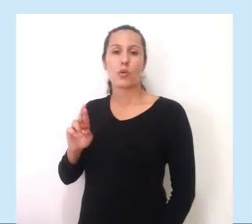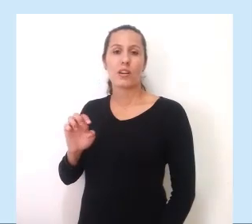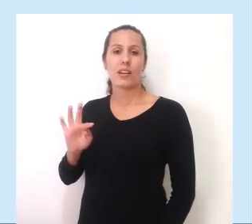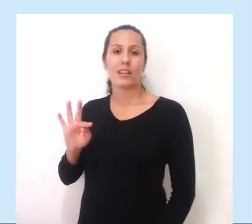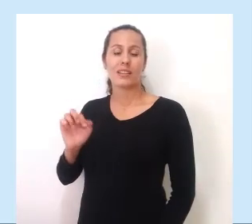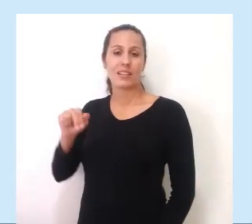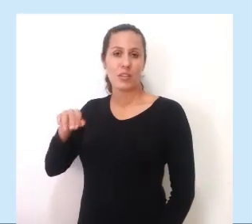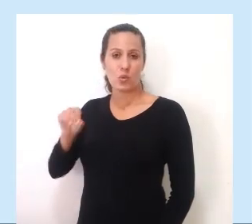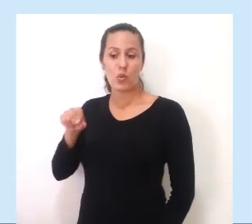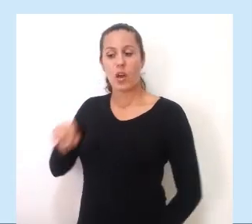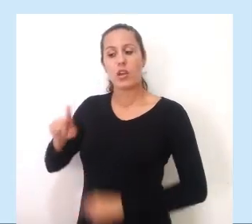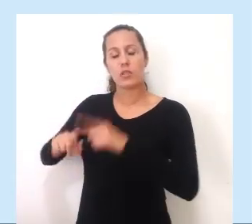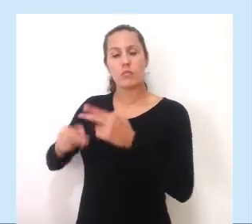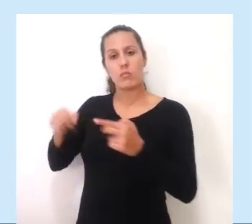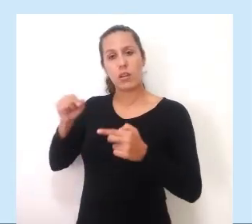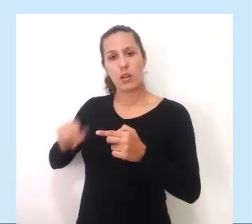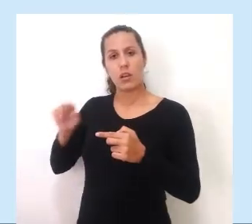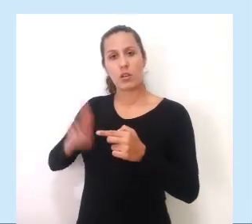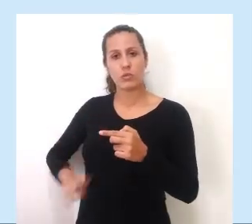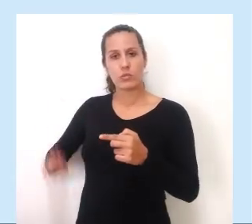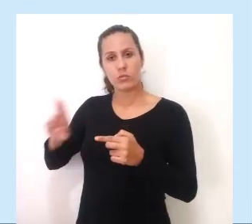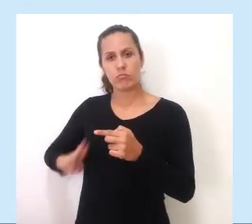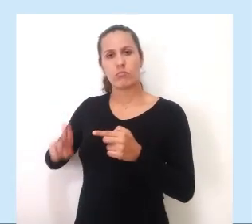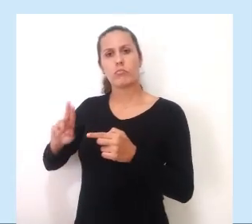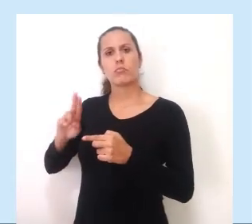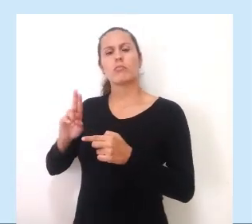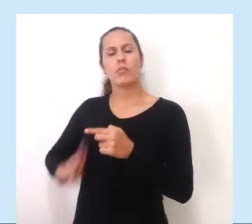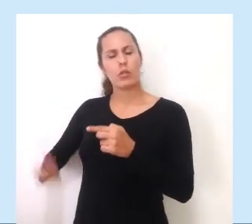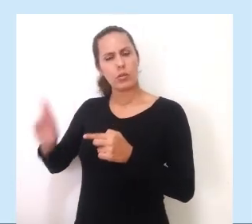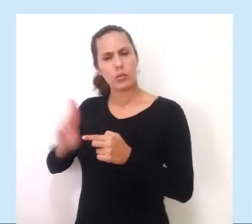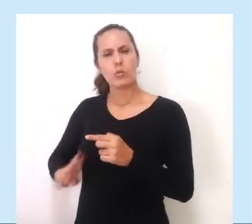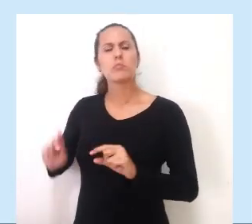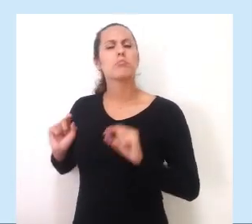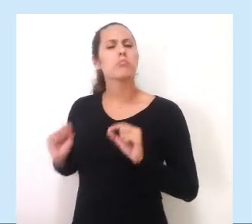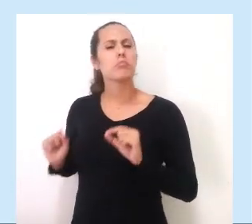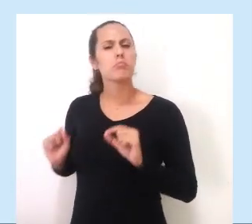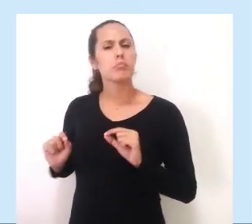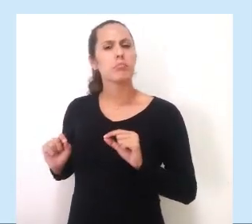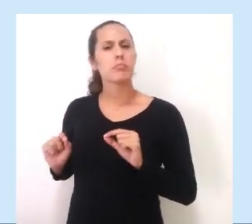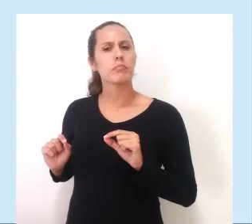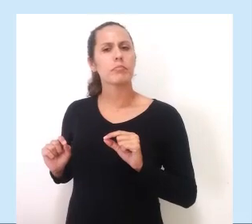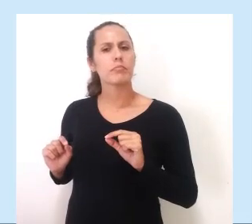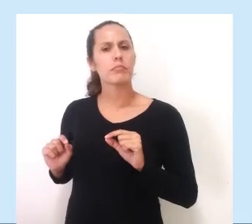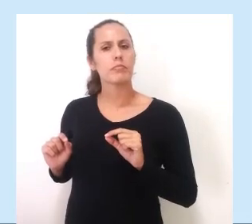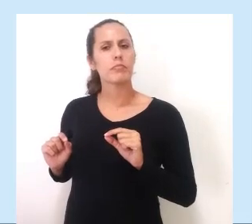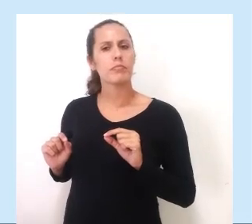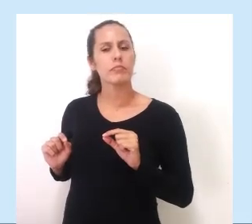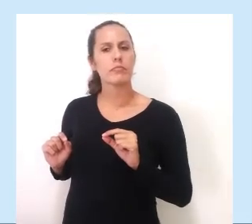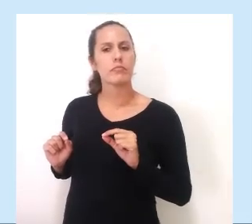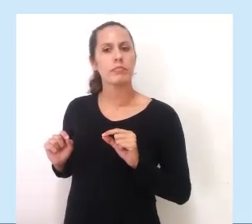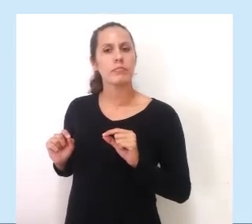feminino, ele é feito de poliuretano, e esse material é um